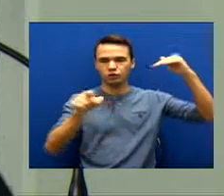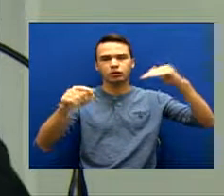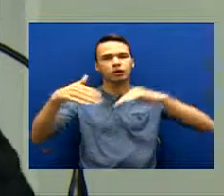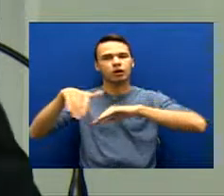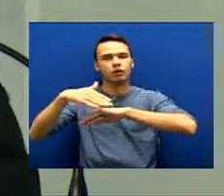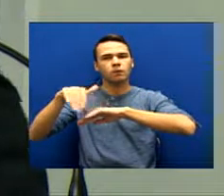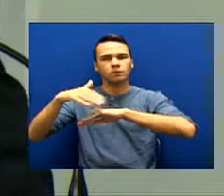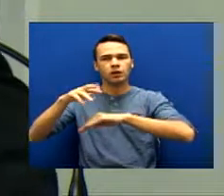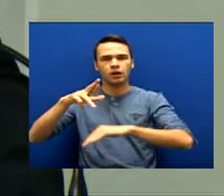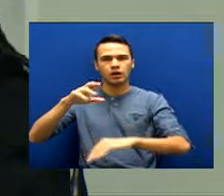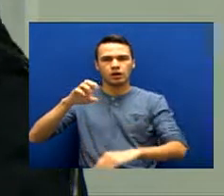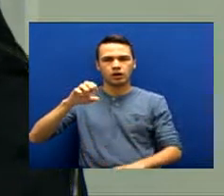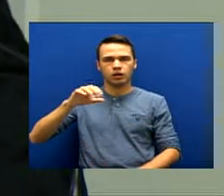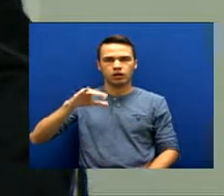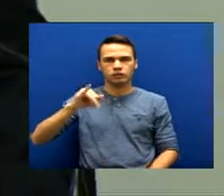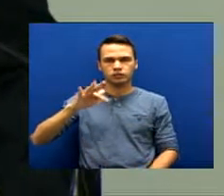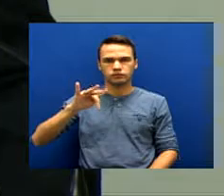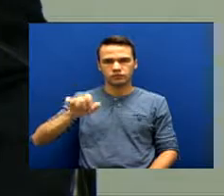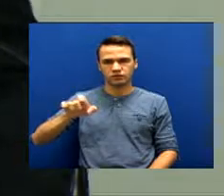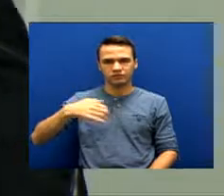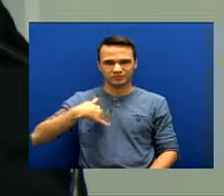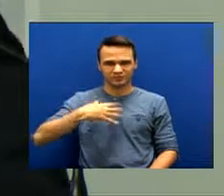diante do desespero que amedronta,